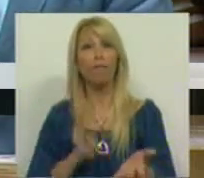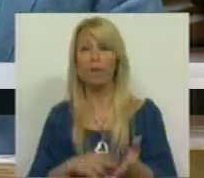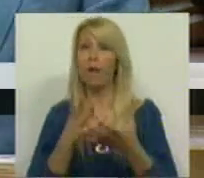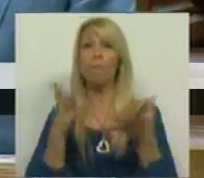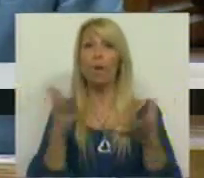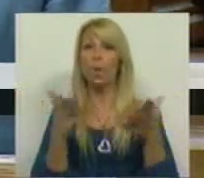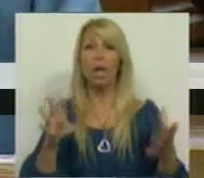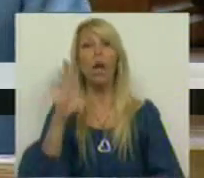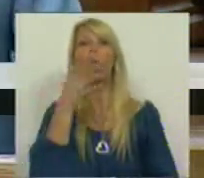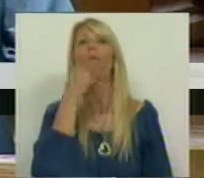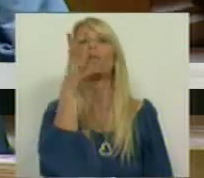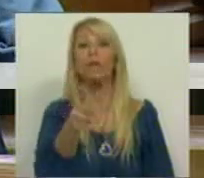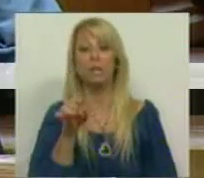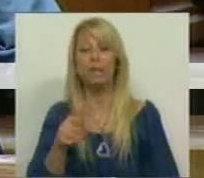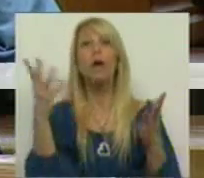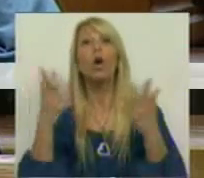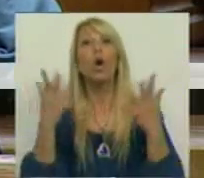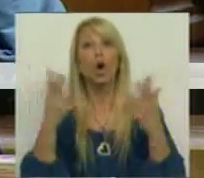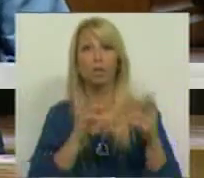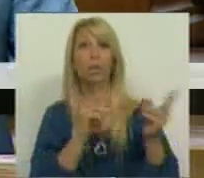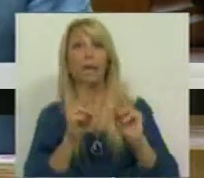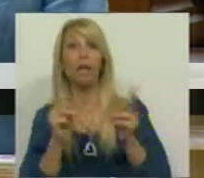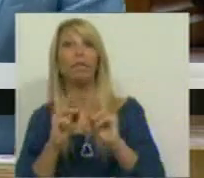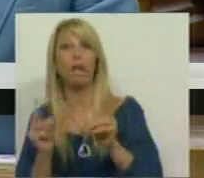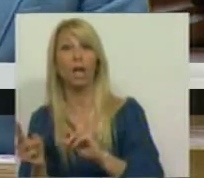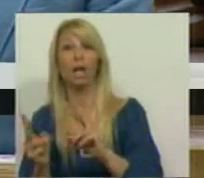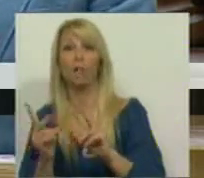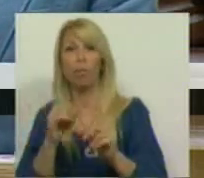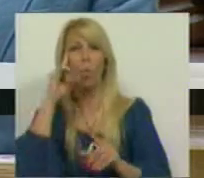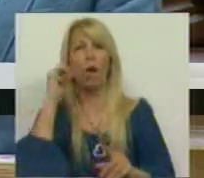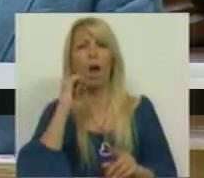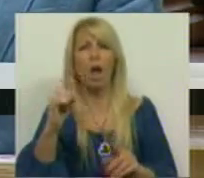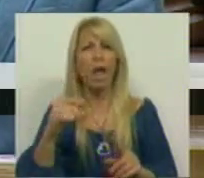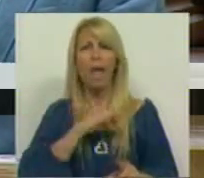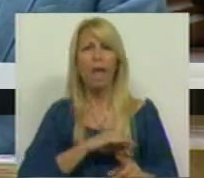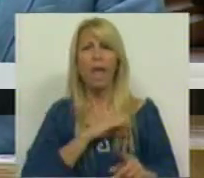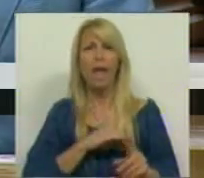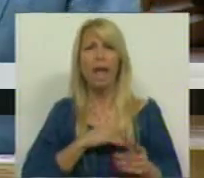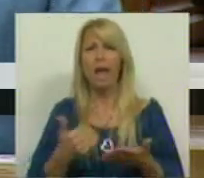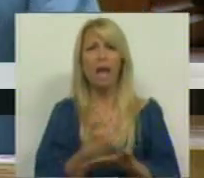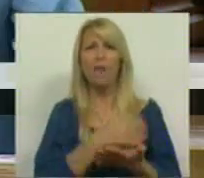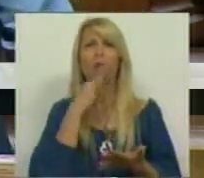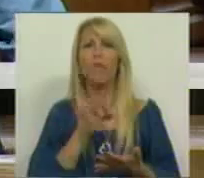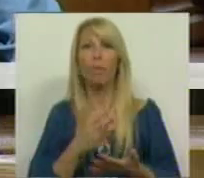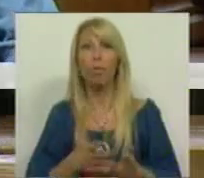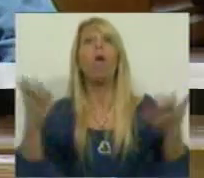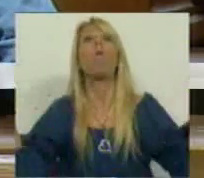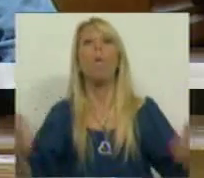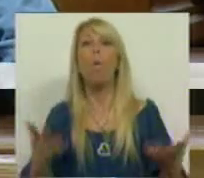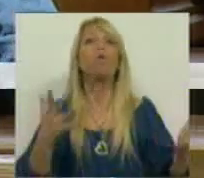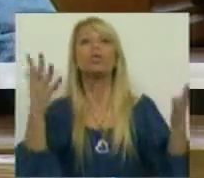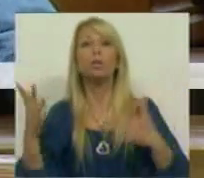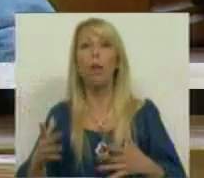maioria quando diz que este orçamento retificativo não ataca os rendimentos das famílias. Bem, mas onde estão os rendimentos